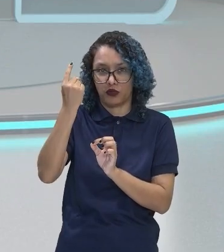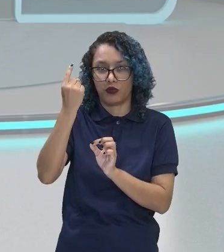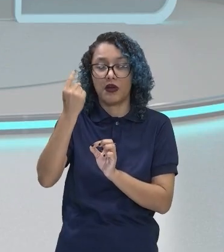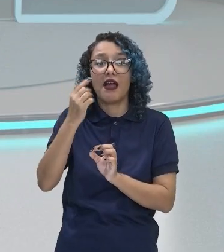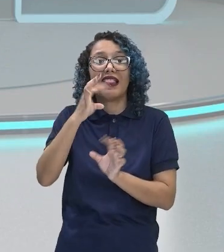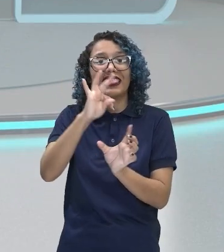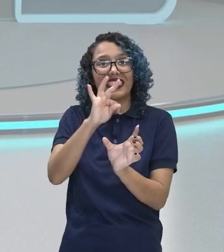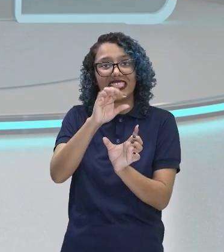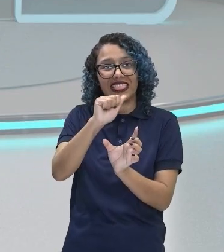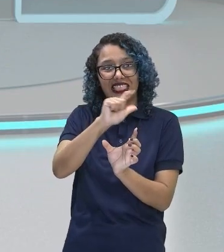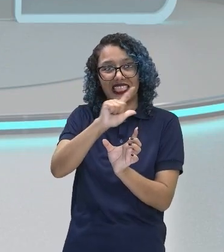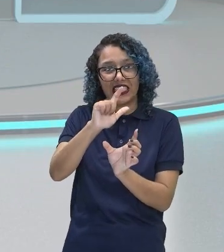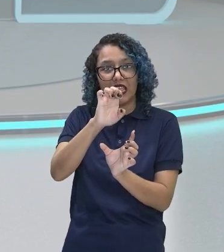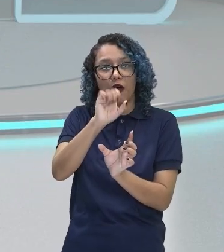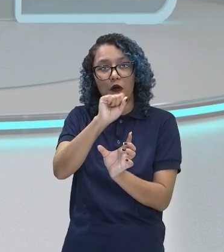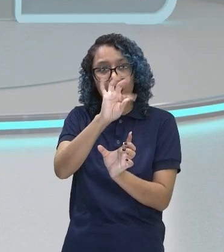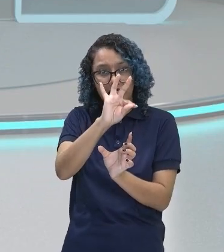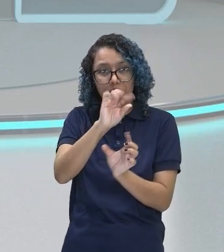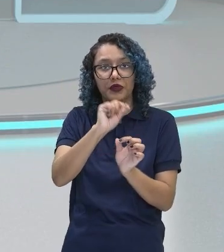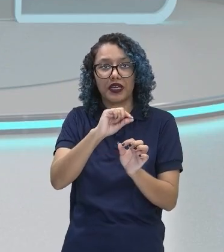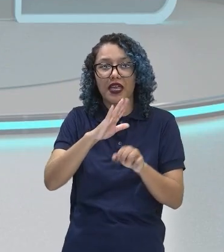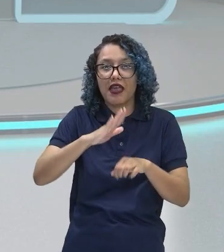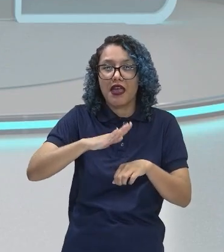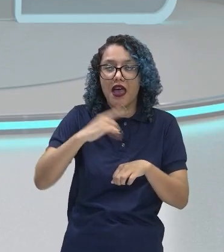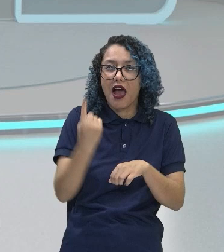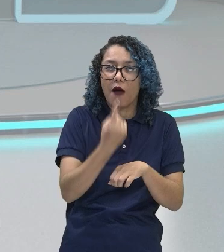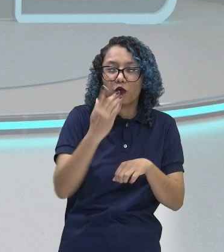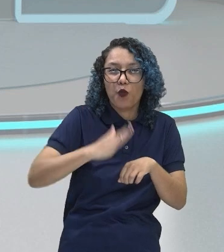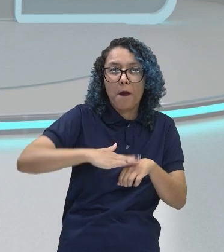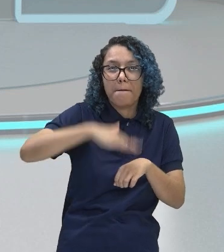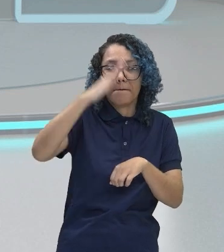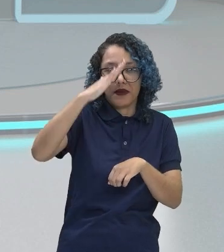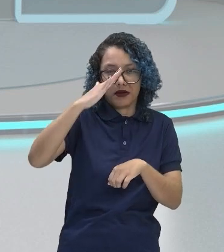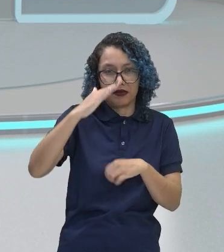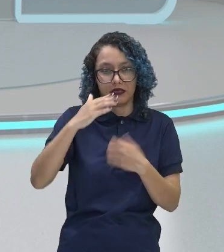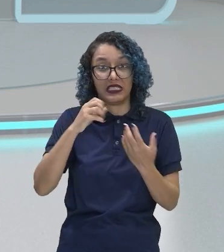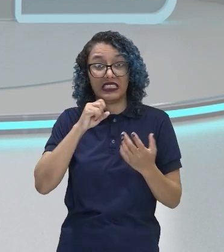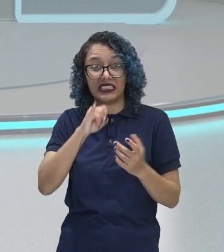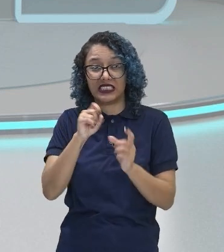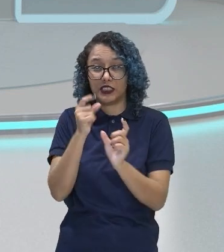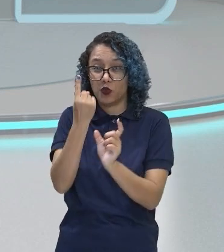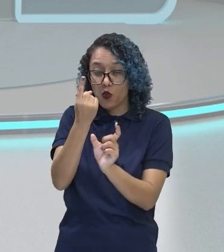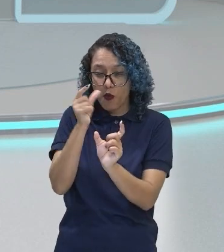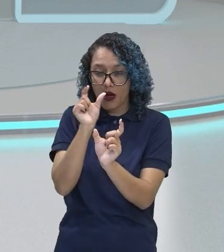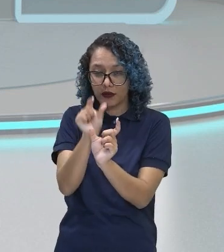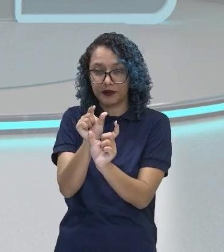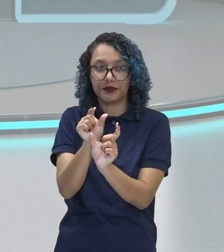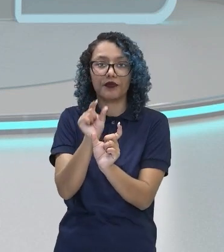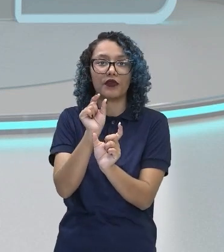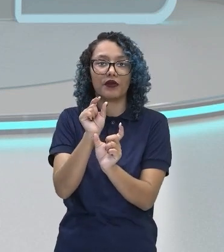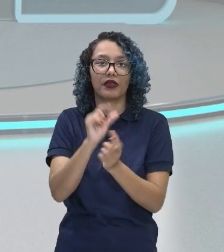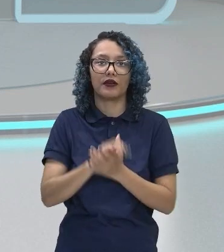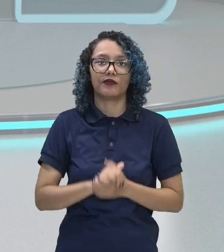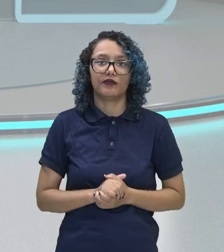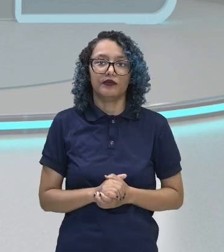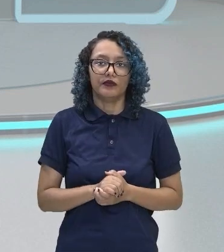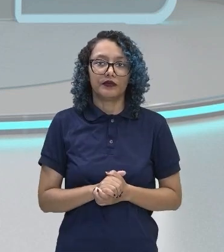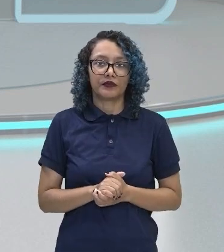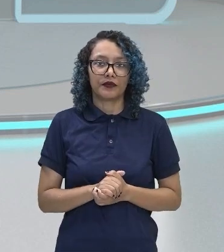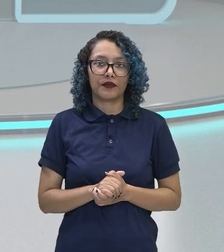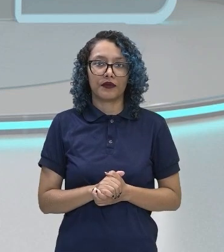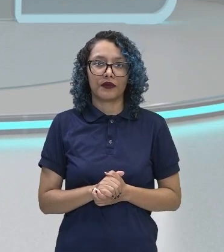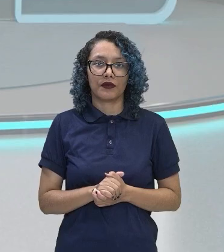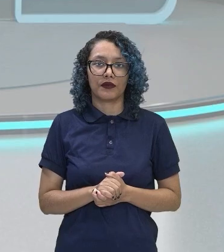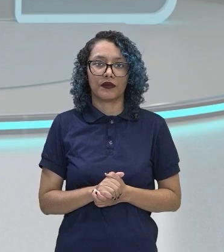sílaba, tá? Quando a gente fala em sílaba, lembramos sempre que a sílaba não está conectada literalmente